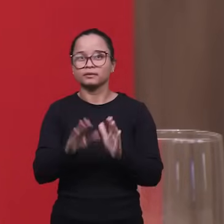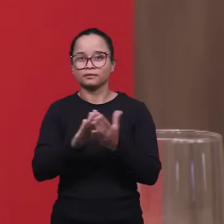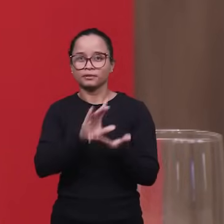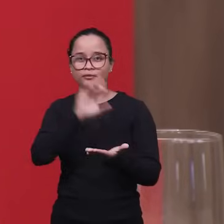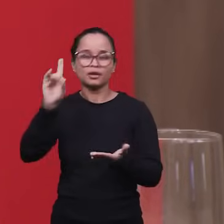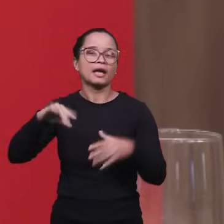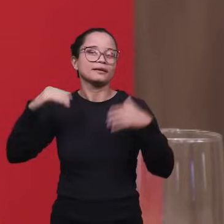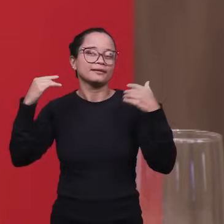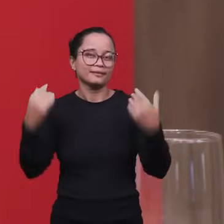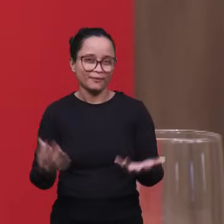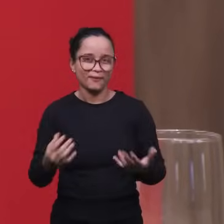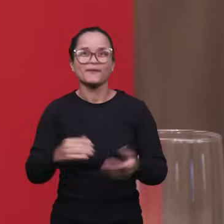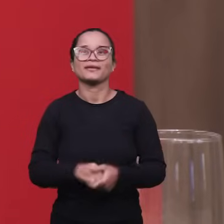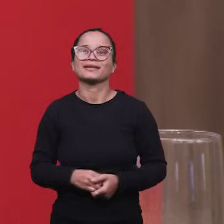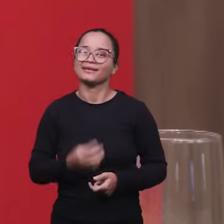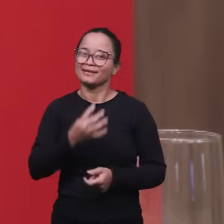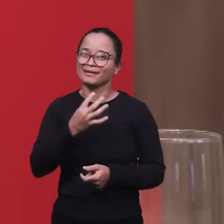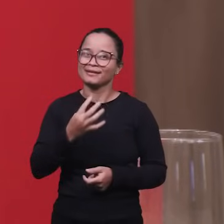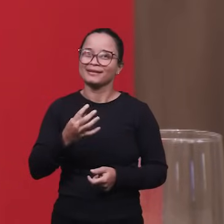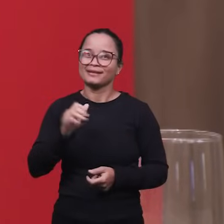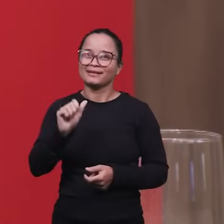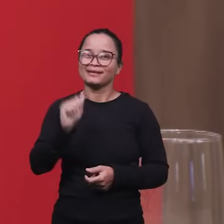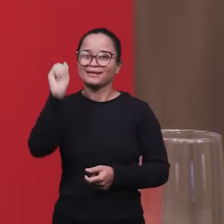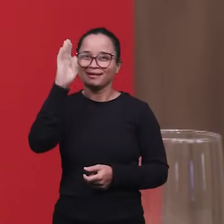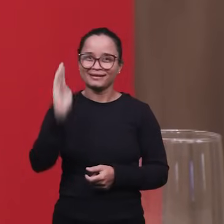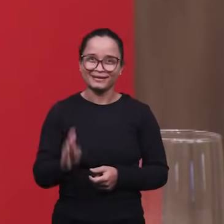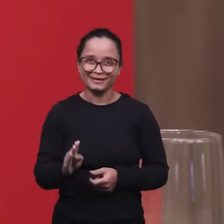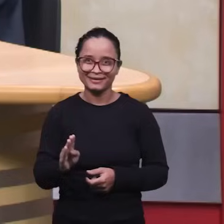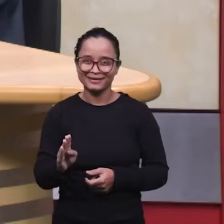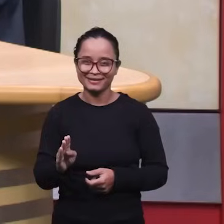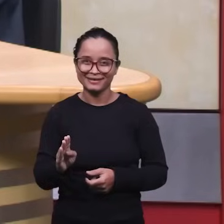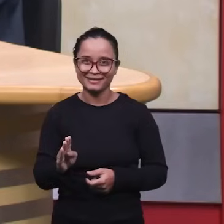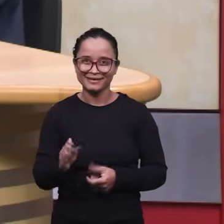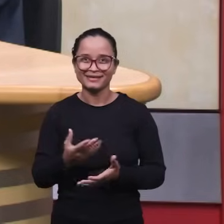Bíblia. Então, discutir Bíblia com Alexandre... É um desafio.